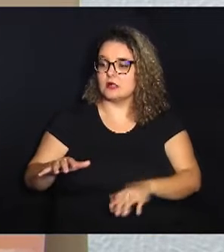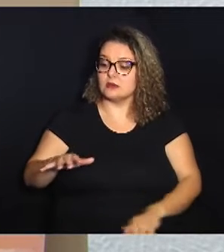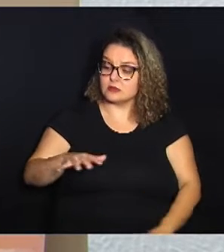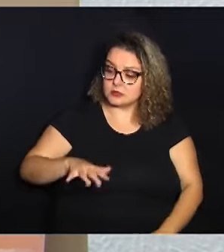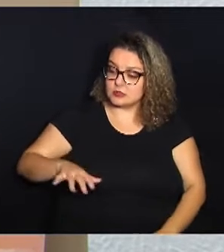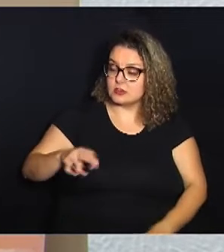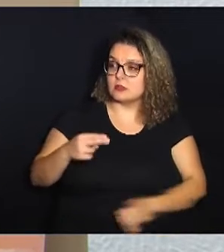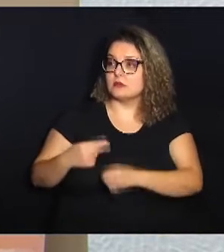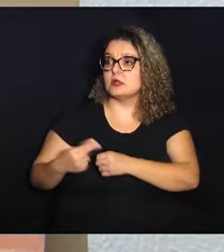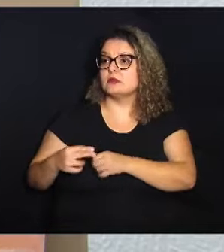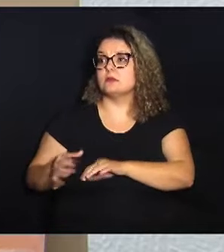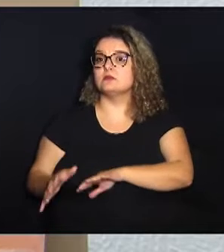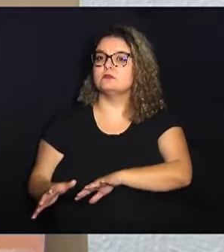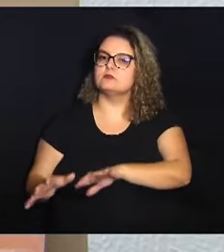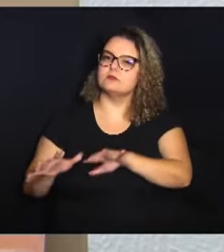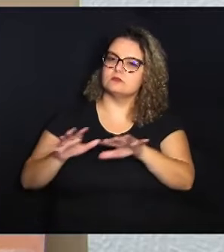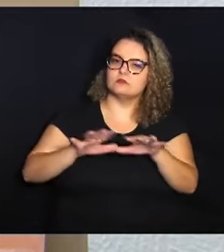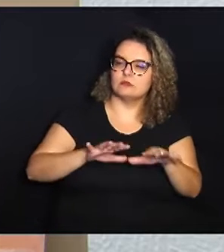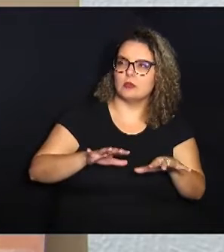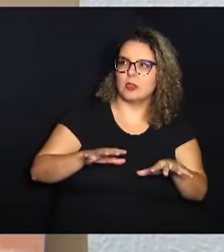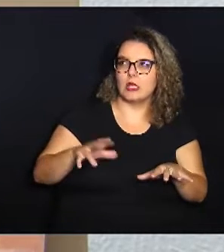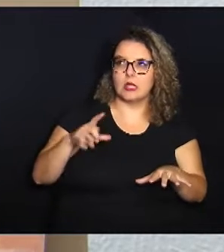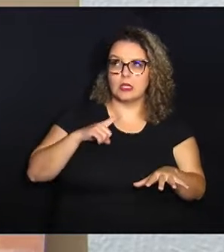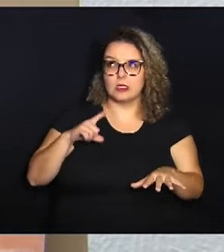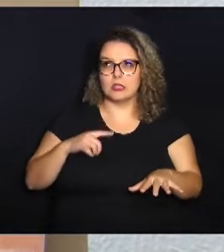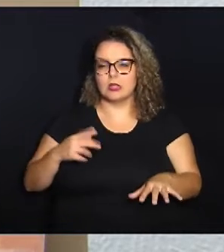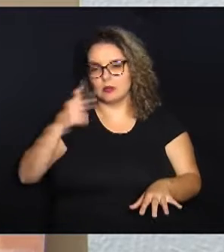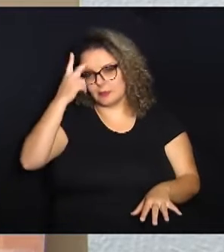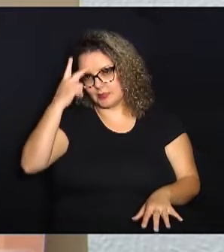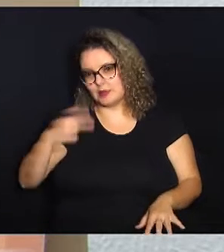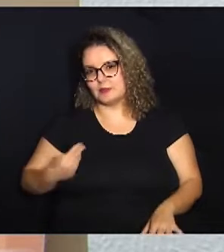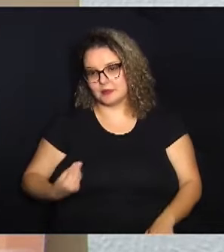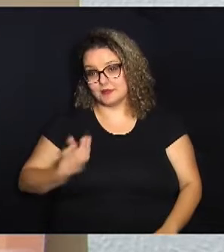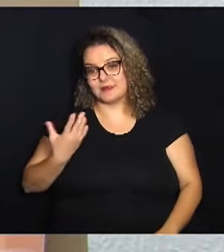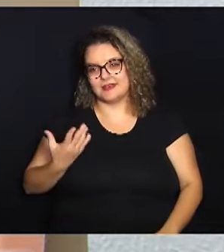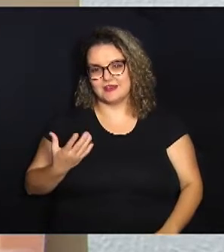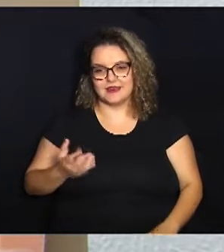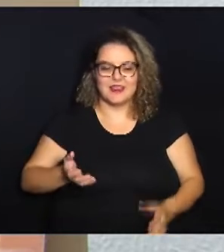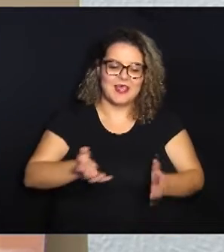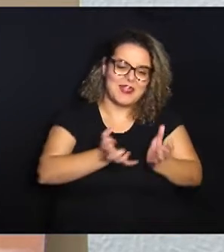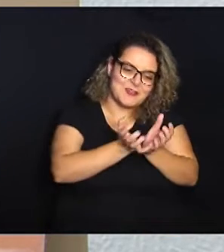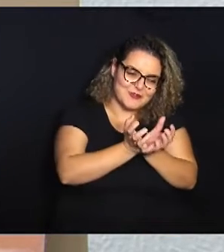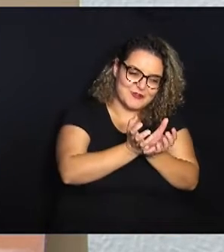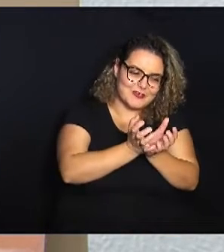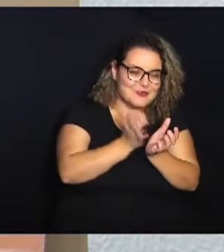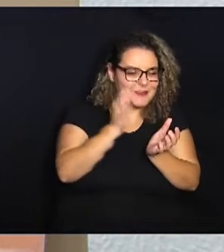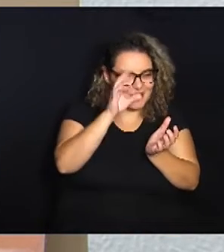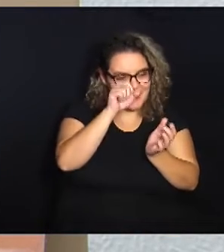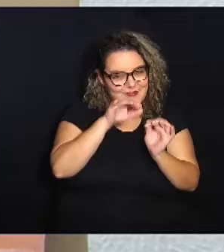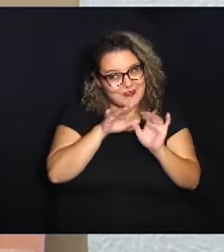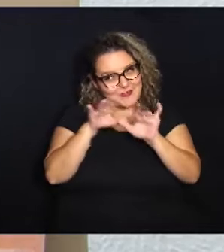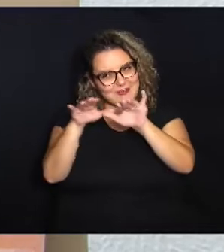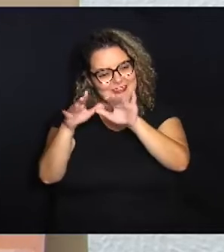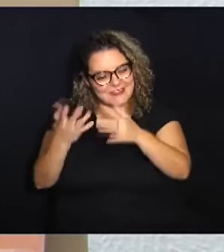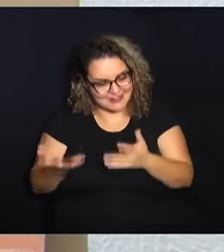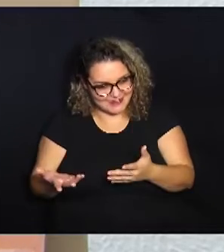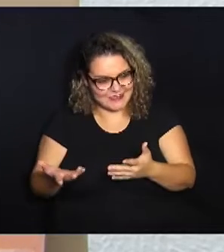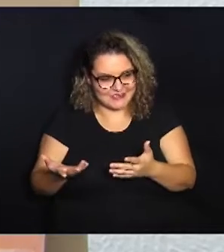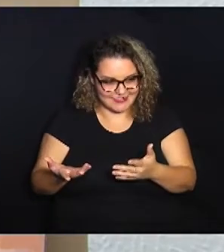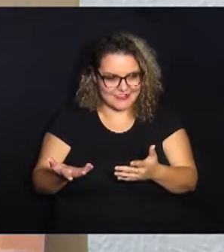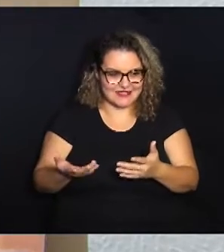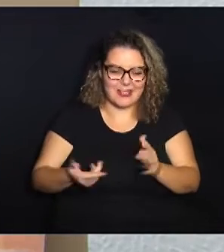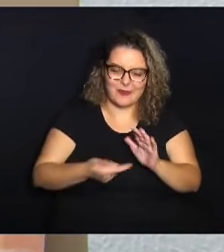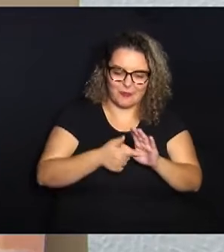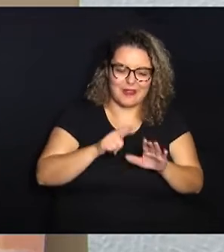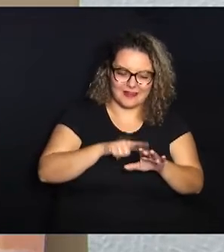universitário e ter, digamos que, vida própria? Como foi isso? Sair do ninho e aprender a voar realmente é doloroso, mas